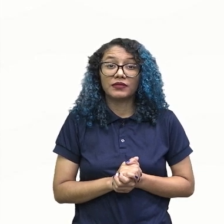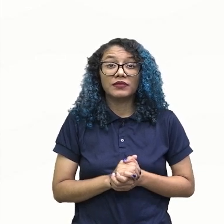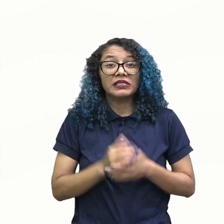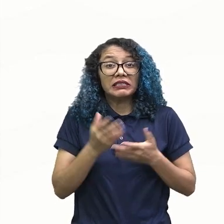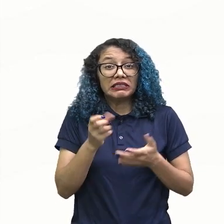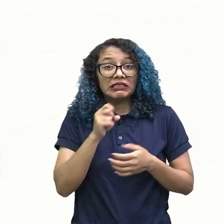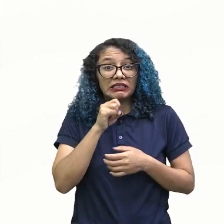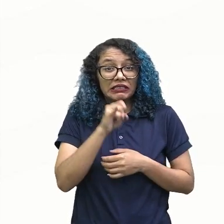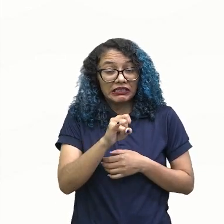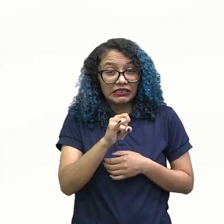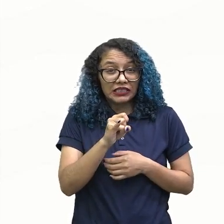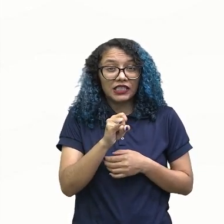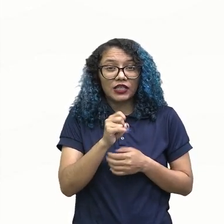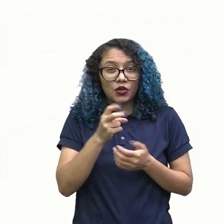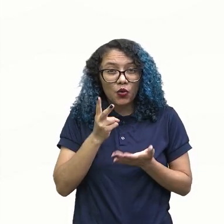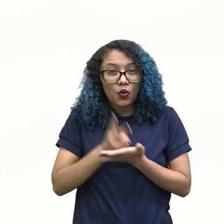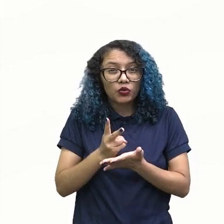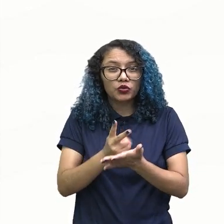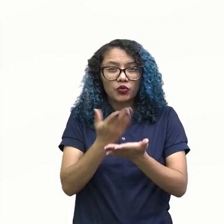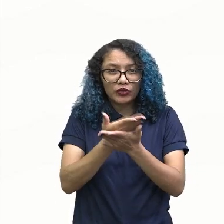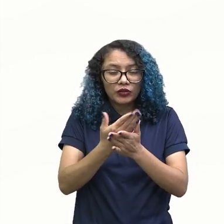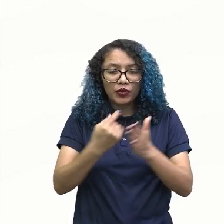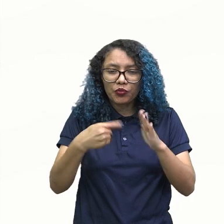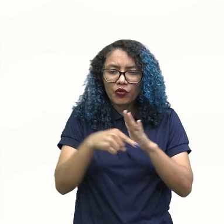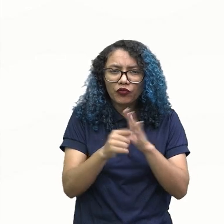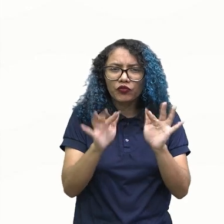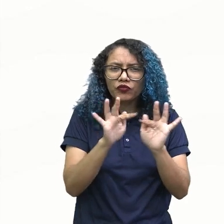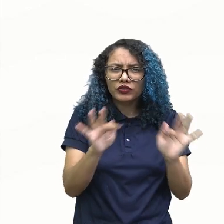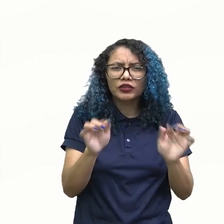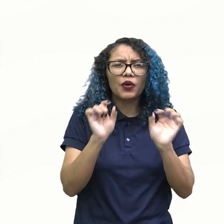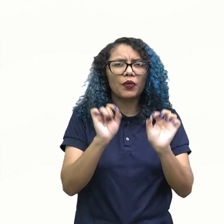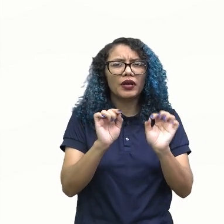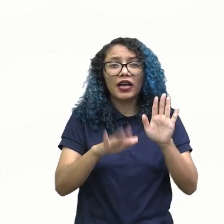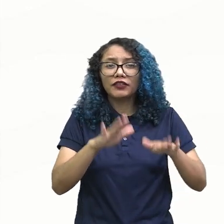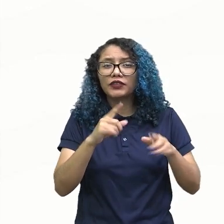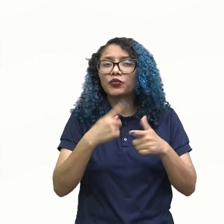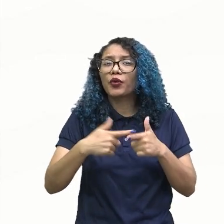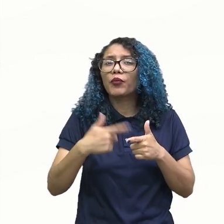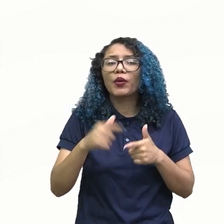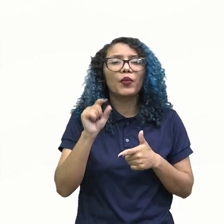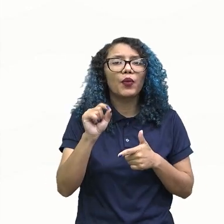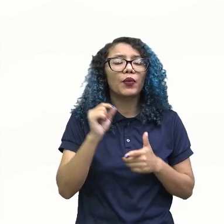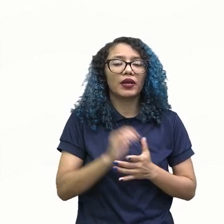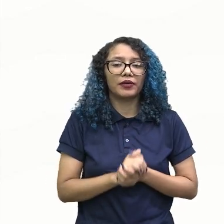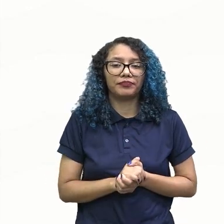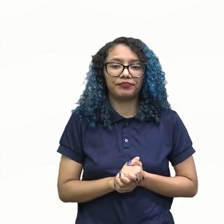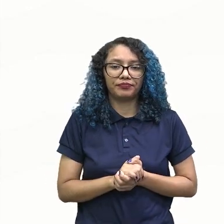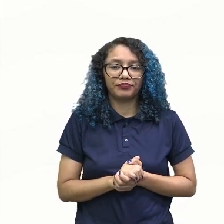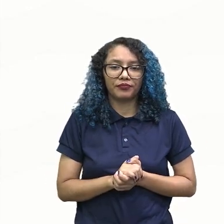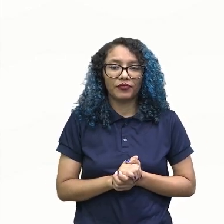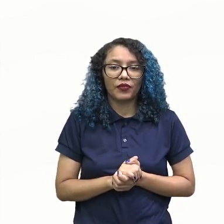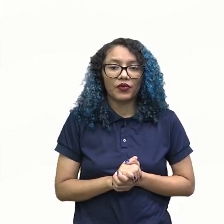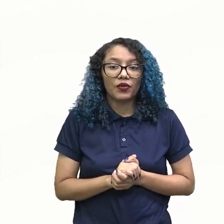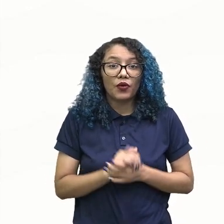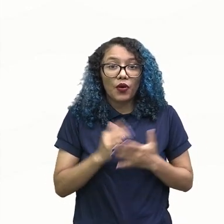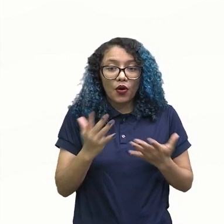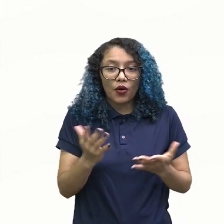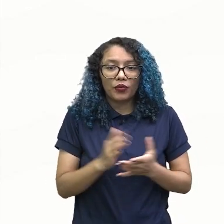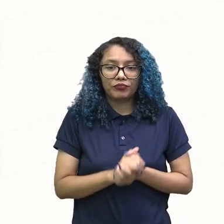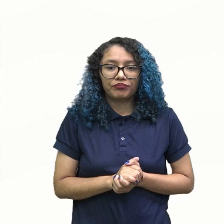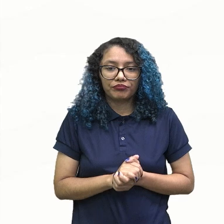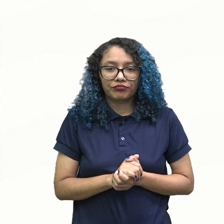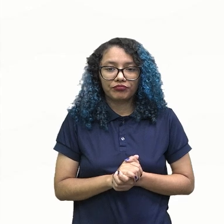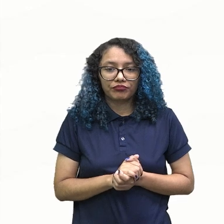ali no estudo de função, é o seguinte. Eu estou dizendo para vocês que o elemento de A